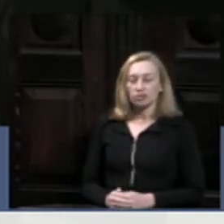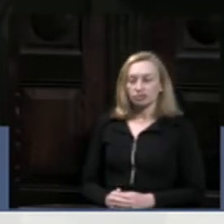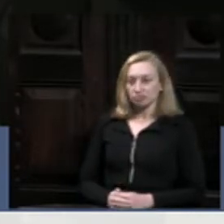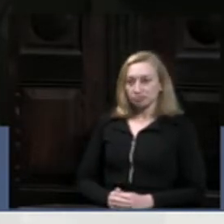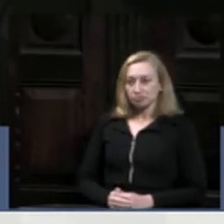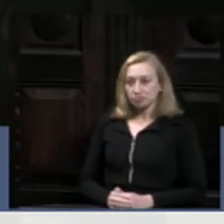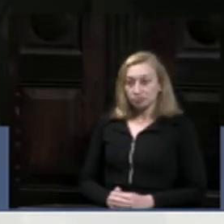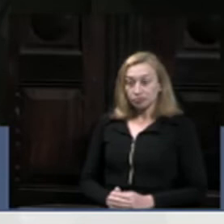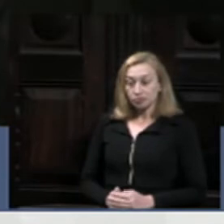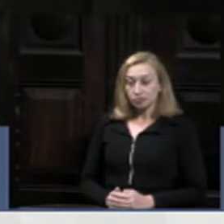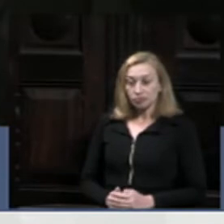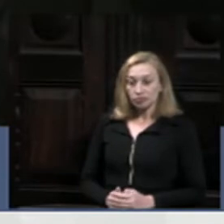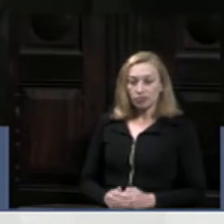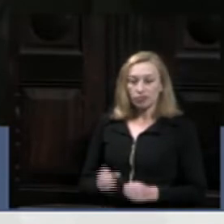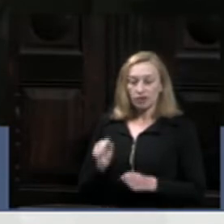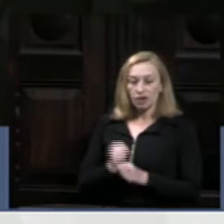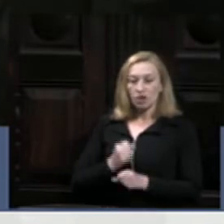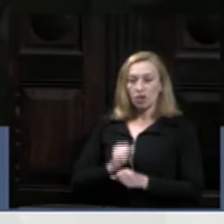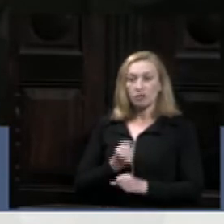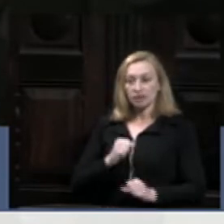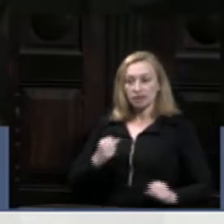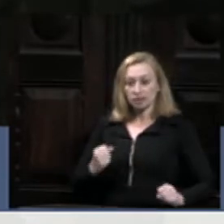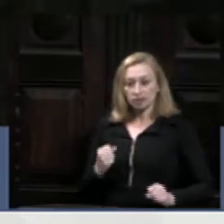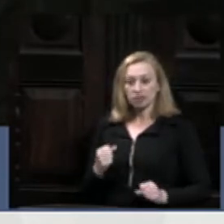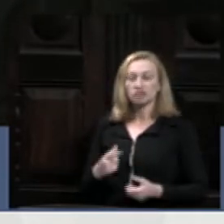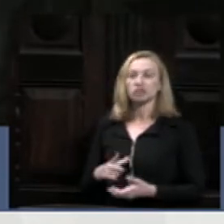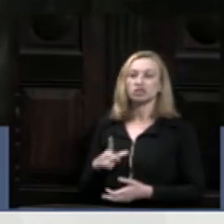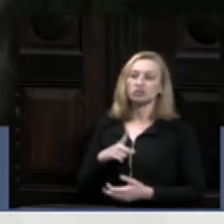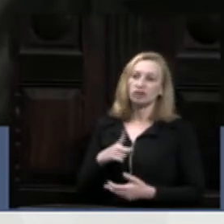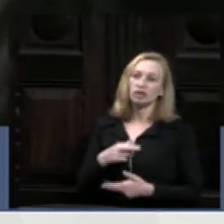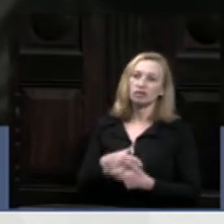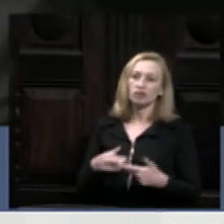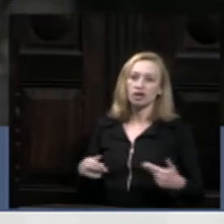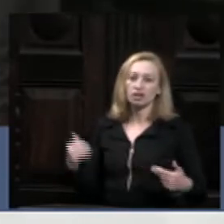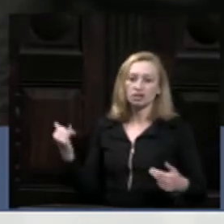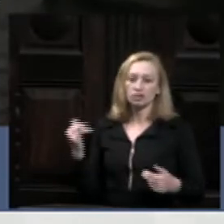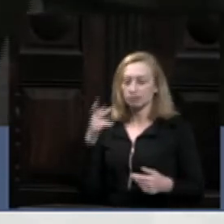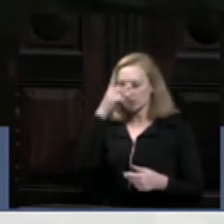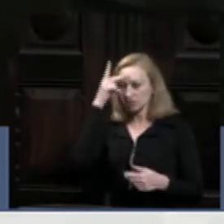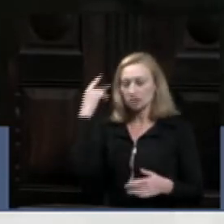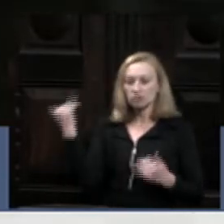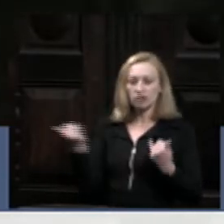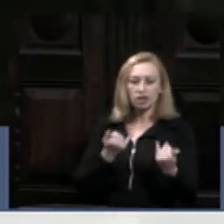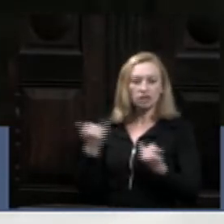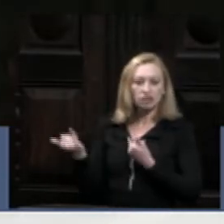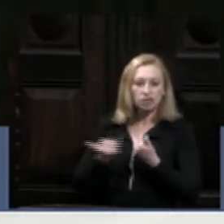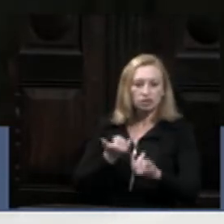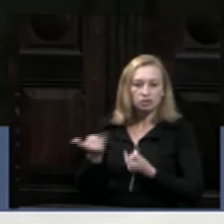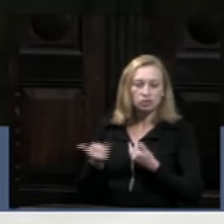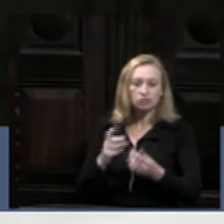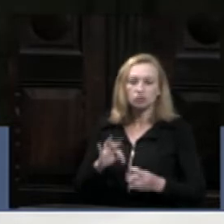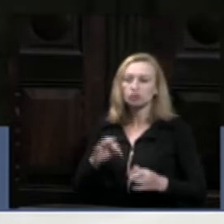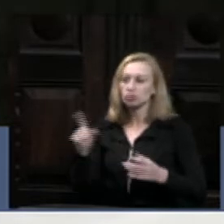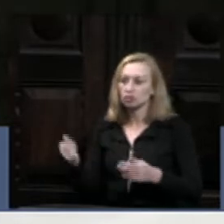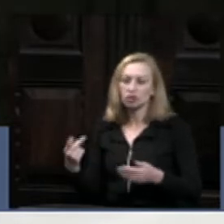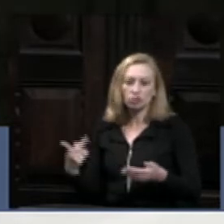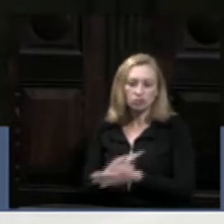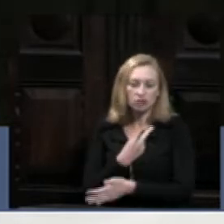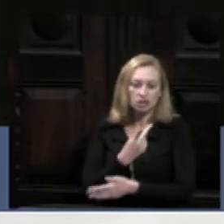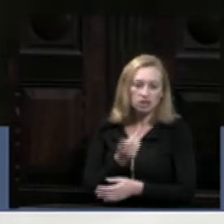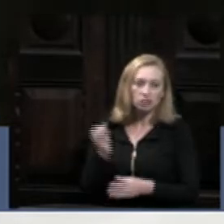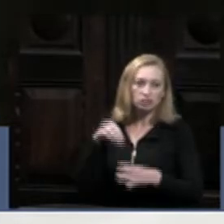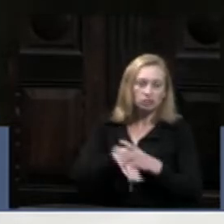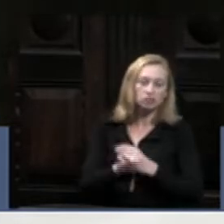Janeiro. Não só pelas denúncias de propina, de superfaturamento, mas pela essência da obra em